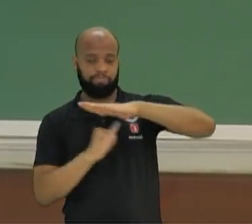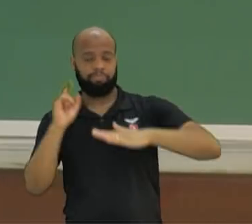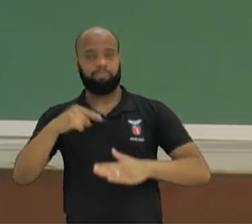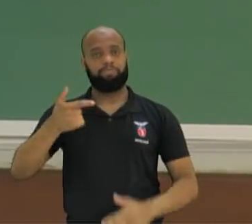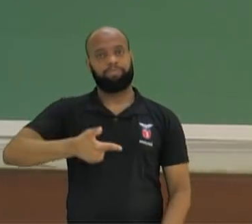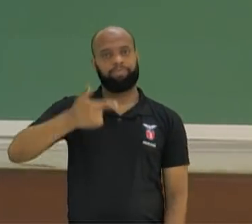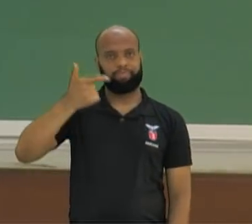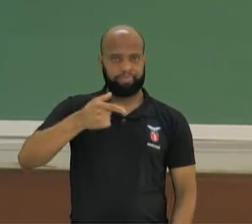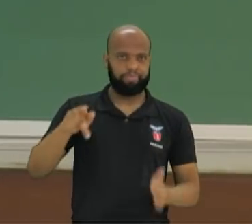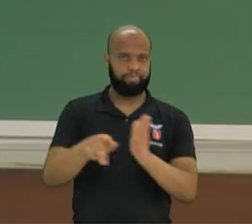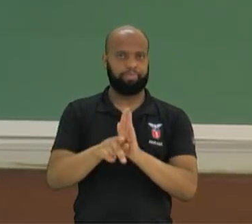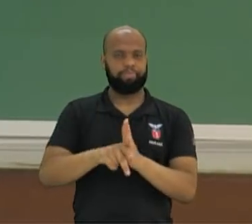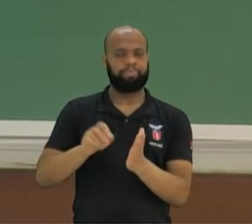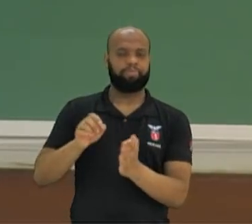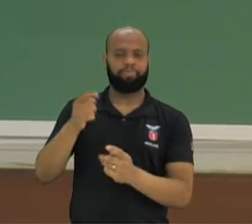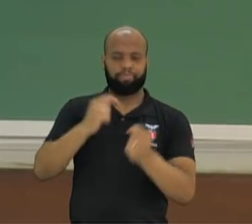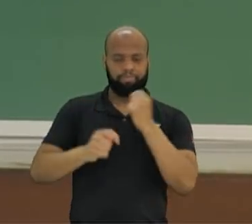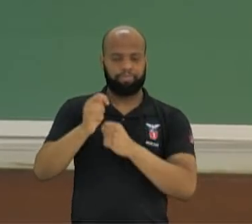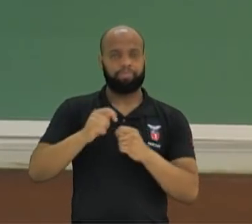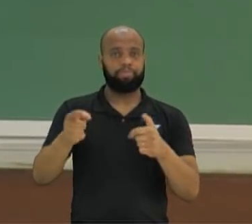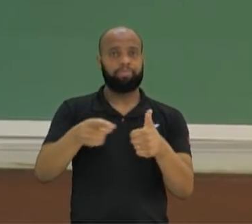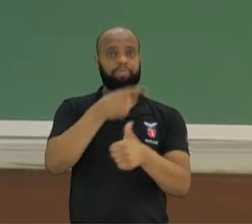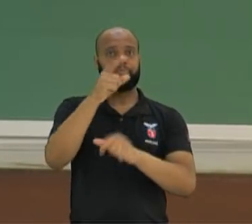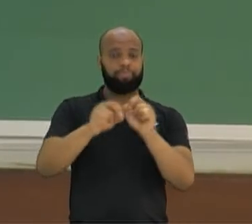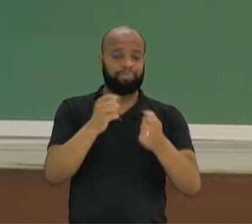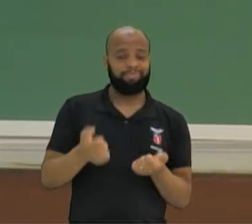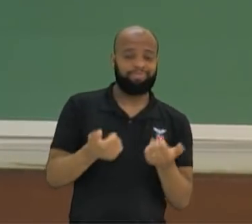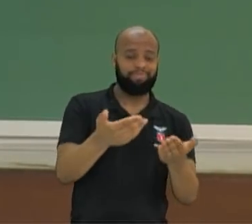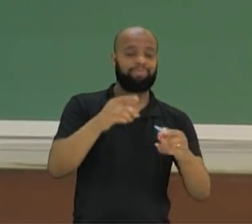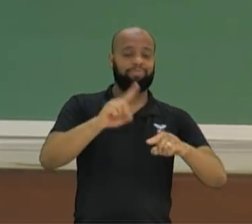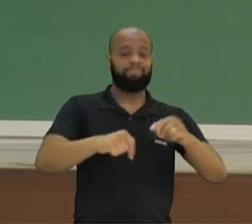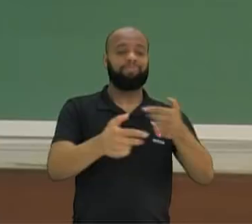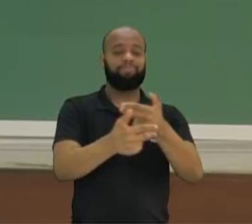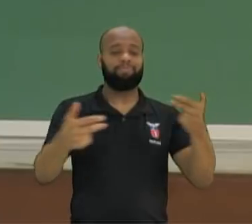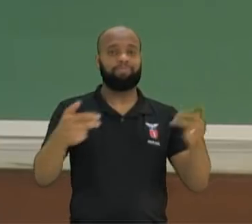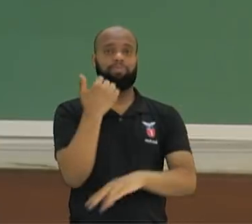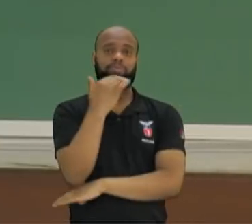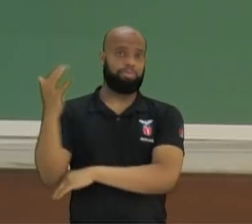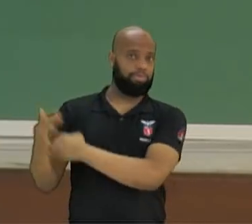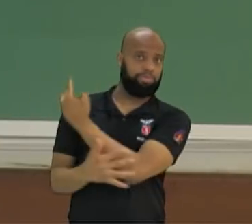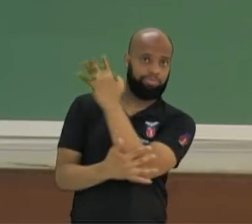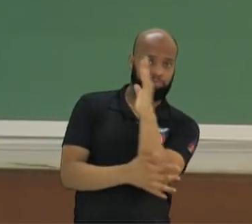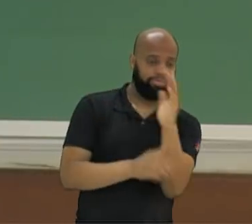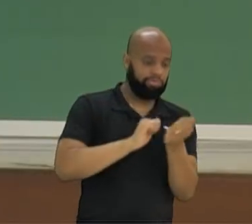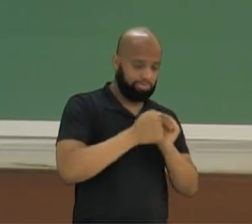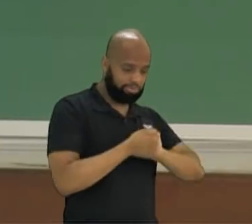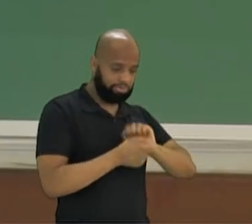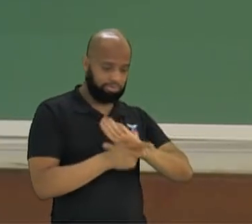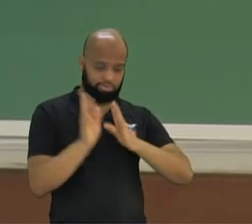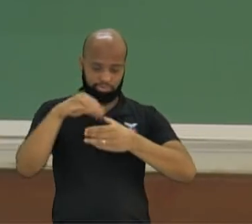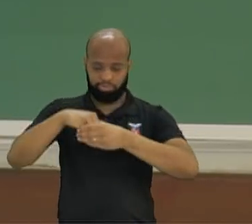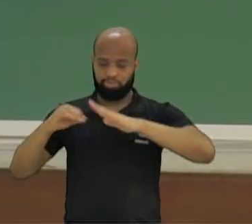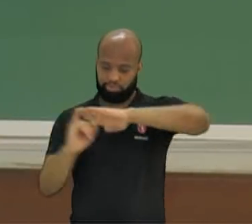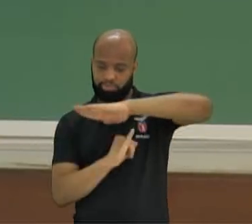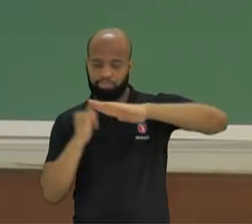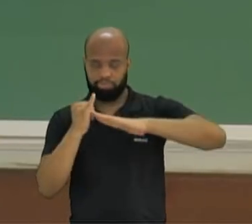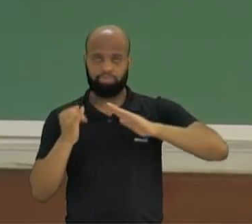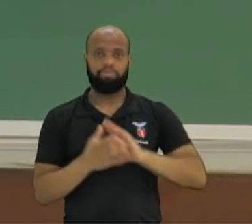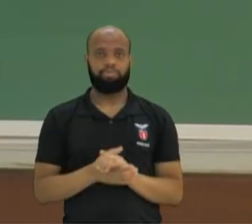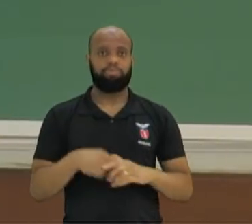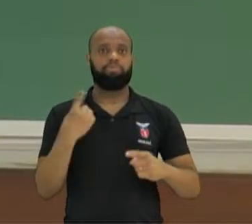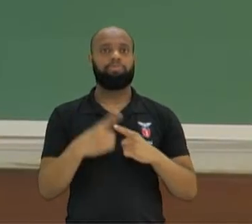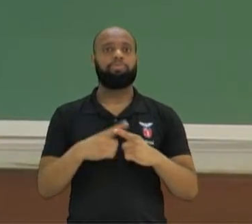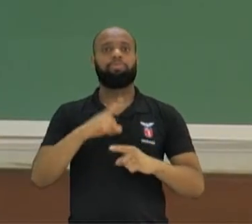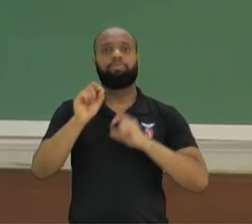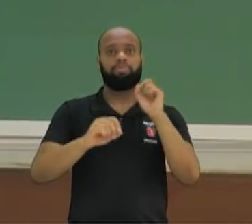aí da economia. O primeiro é isso, fornecer matéria-prima para industrialização, consequentemente vai